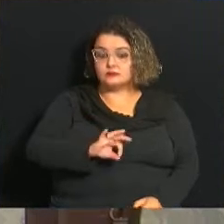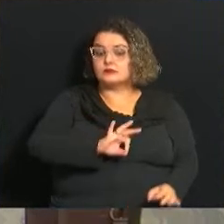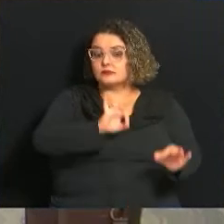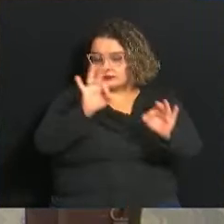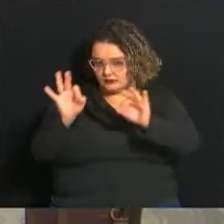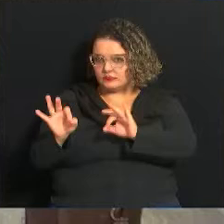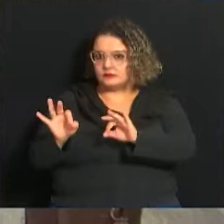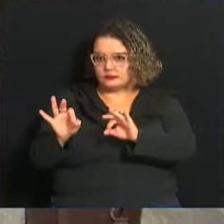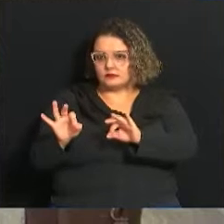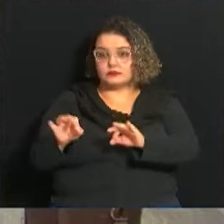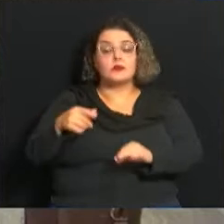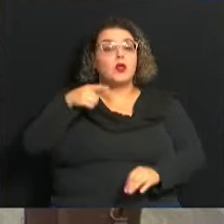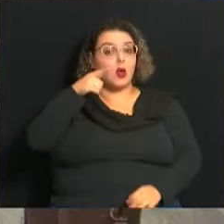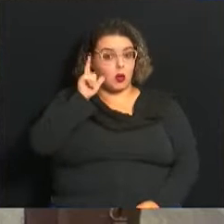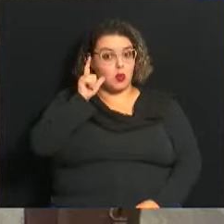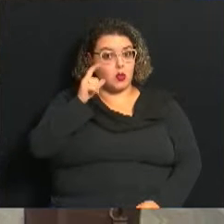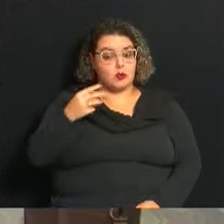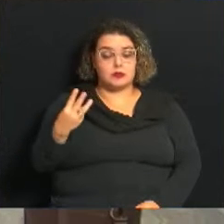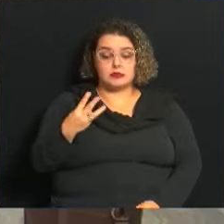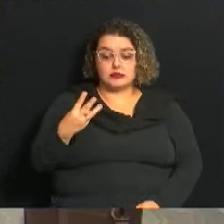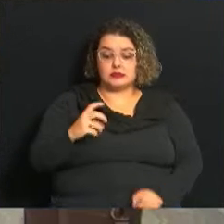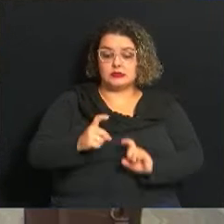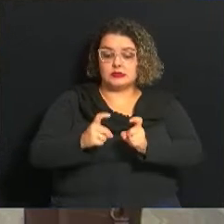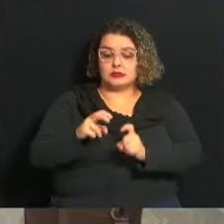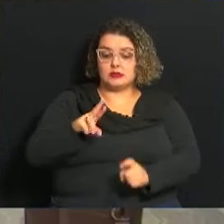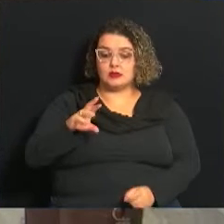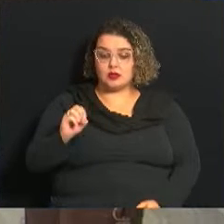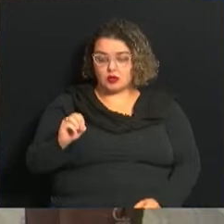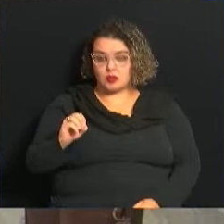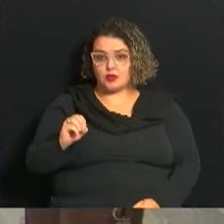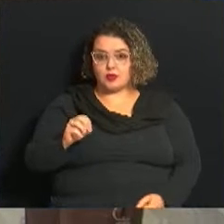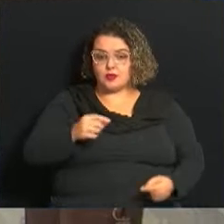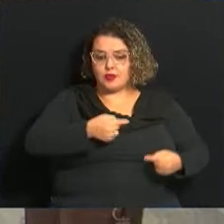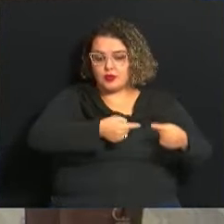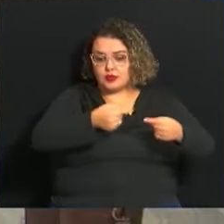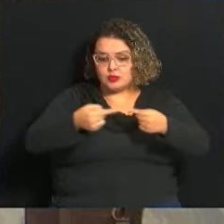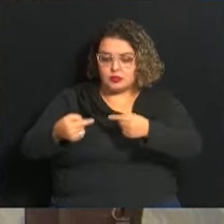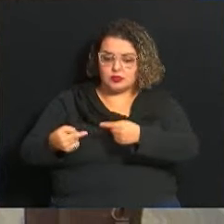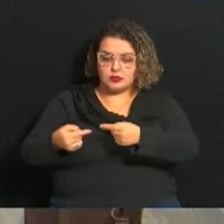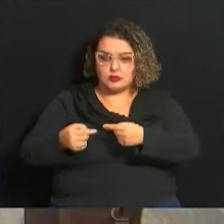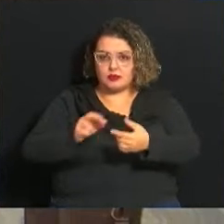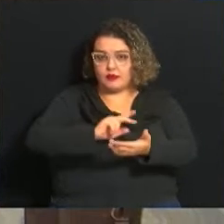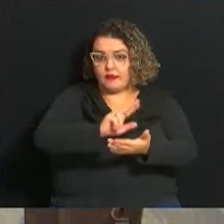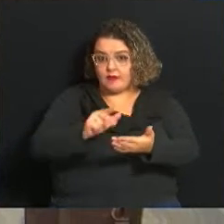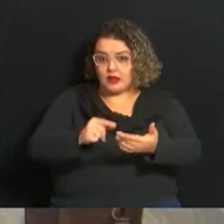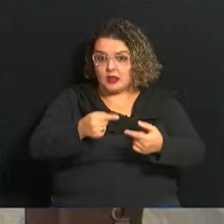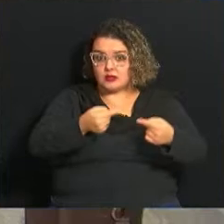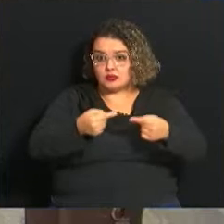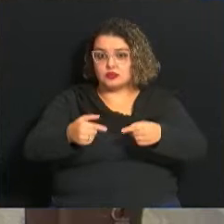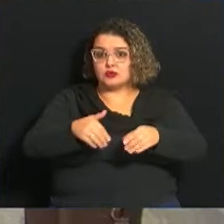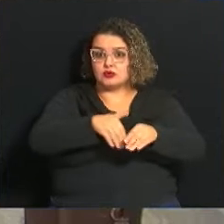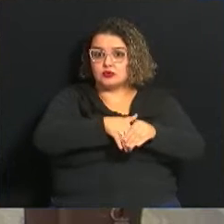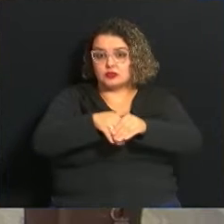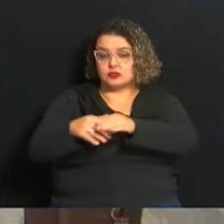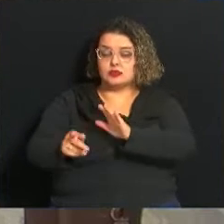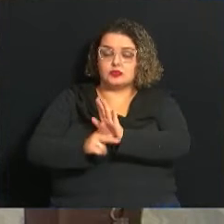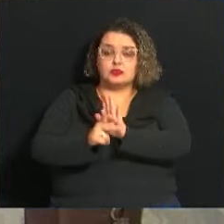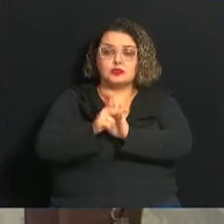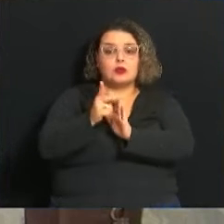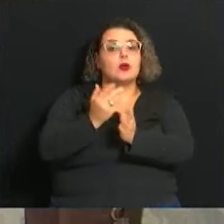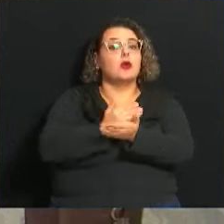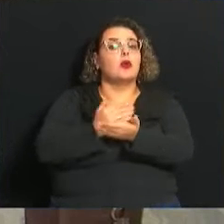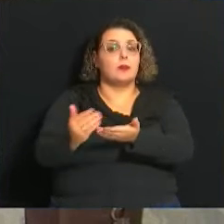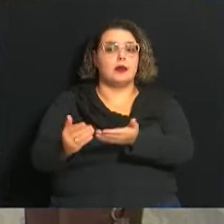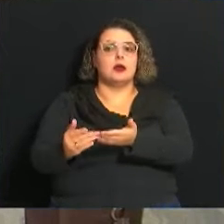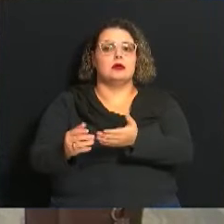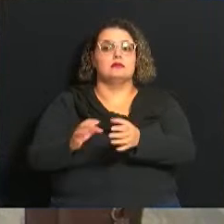foi dia da terceira reunião ordinária, muitas discussões e votações dos projetos, e a gente começa com a autoria